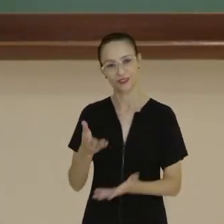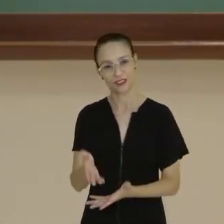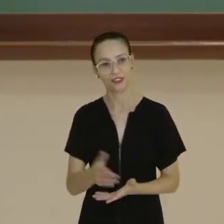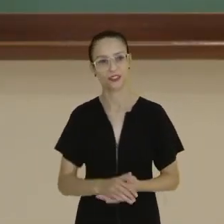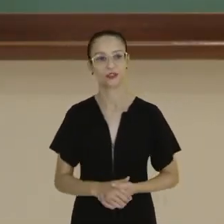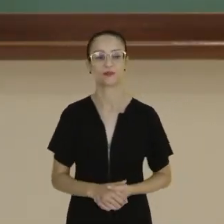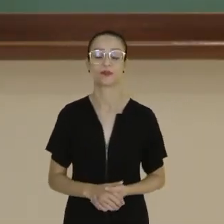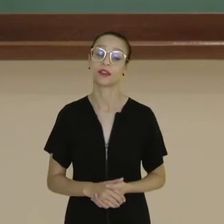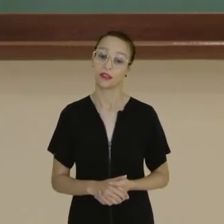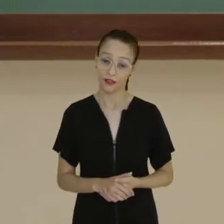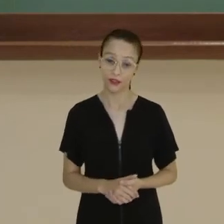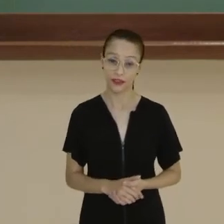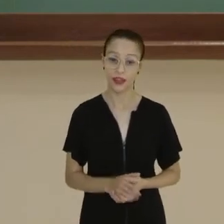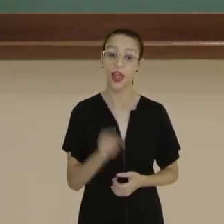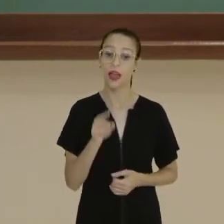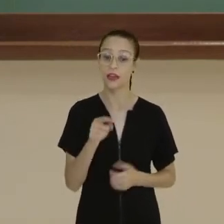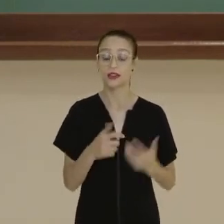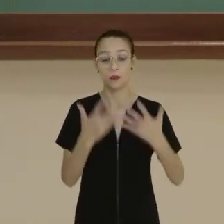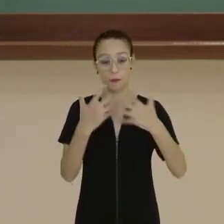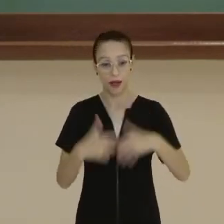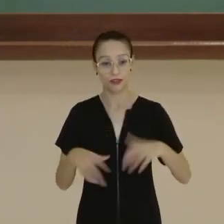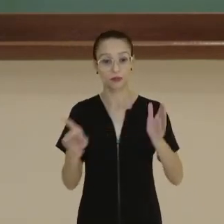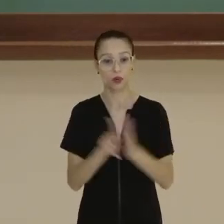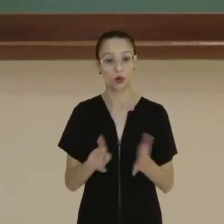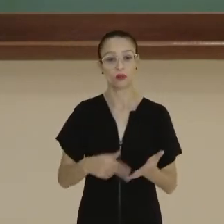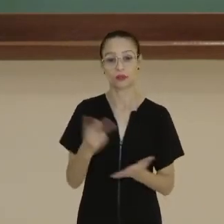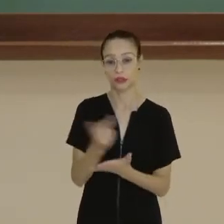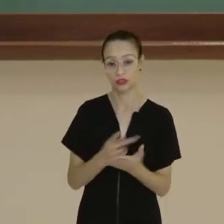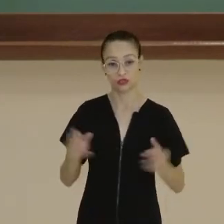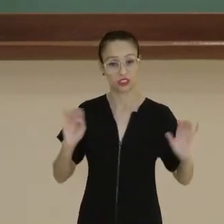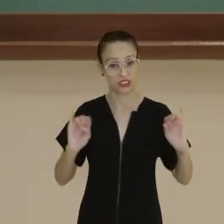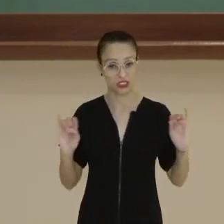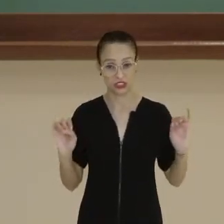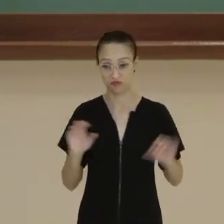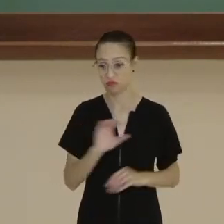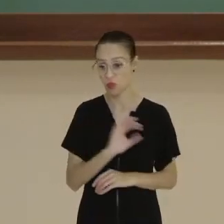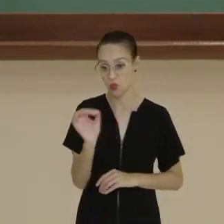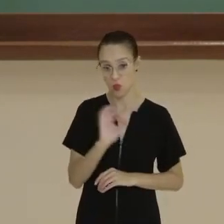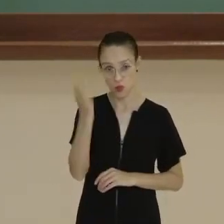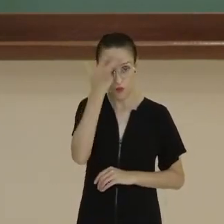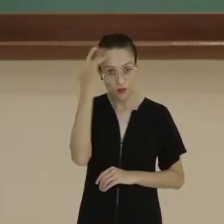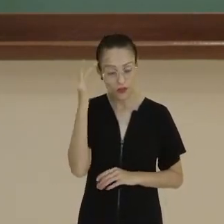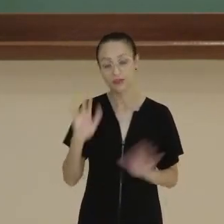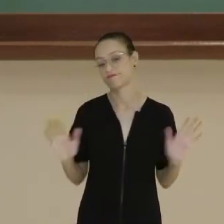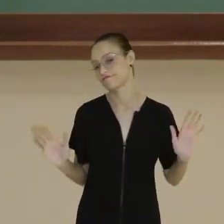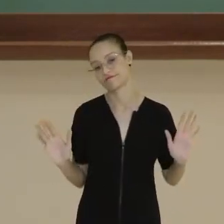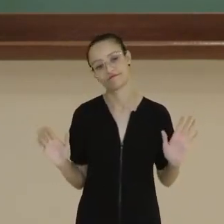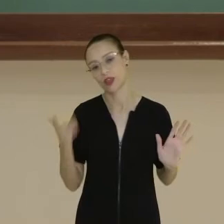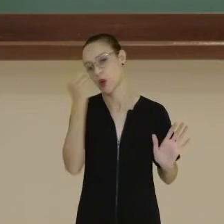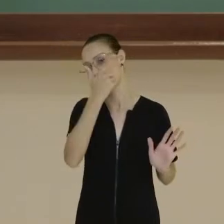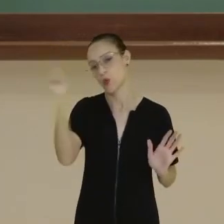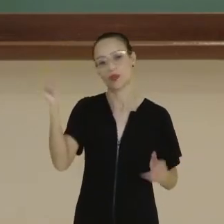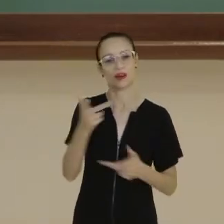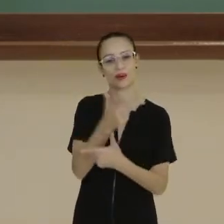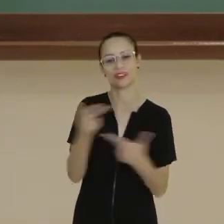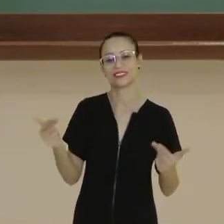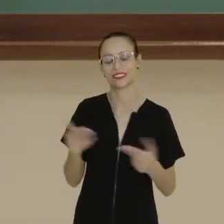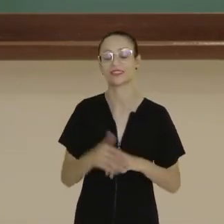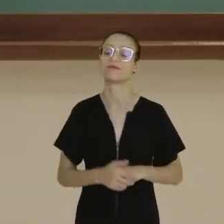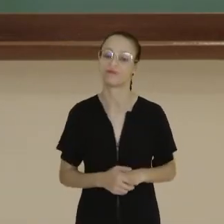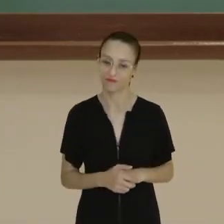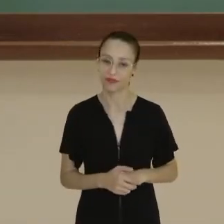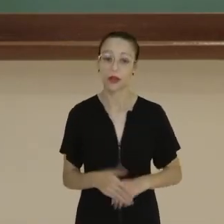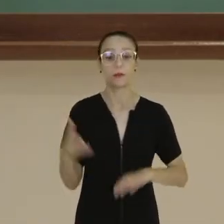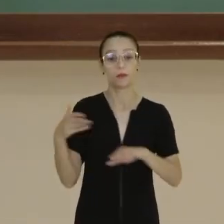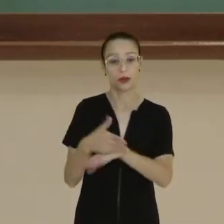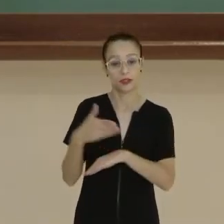Então, essa máquina de desenho, sem o público ali, né, não seria a mesma obra, seria uma outra coisa. Com a